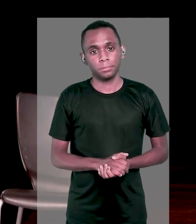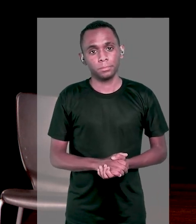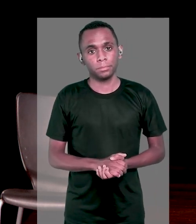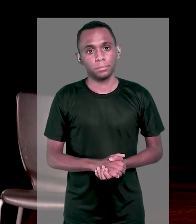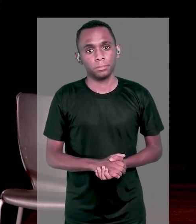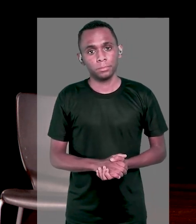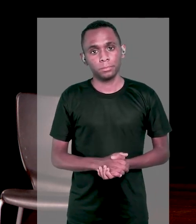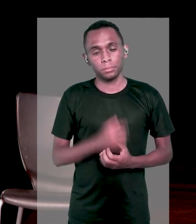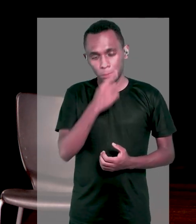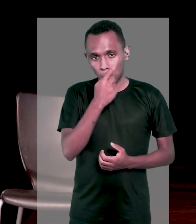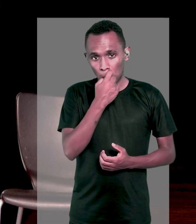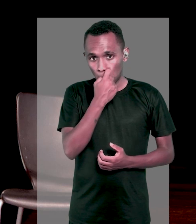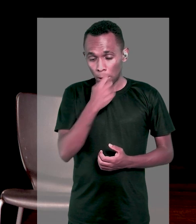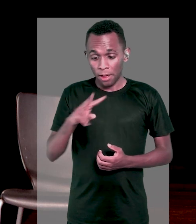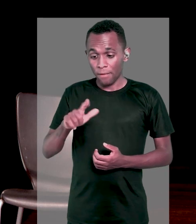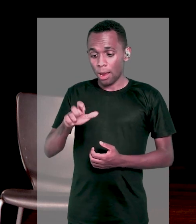que vemos